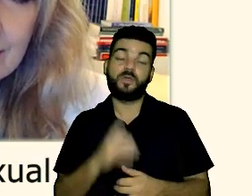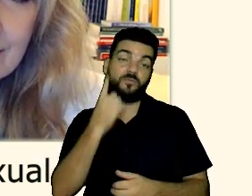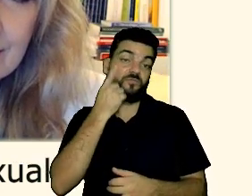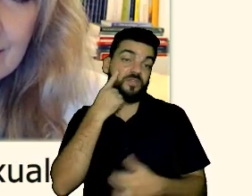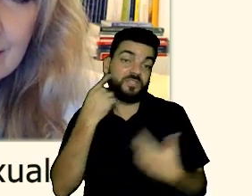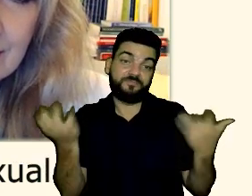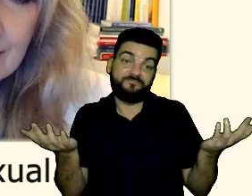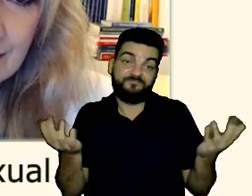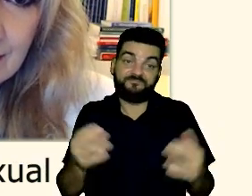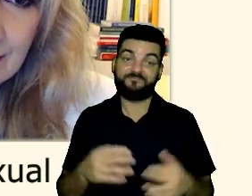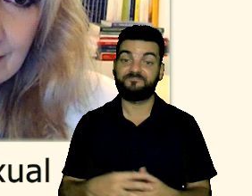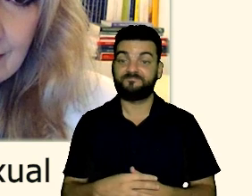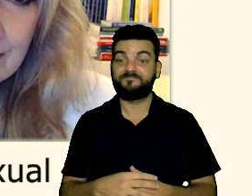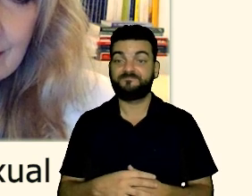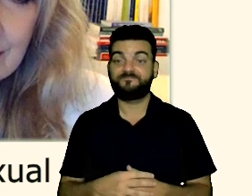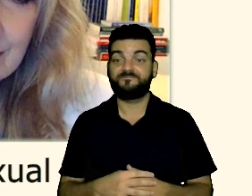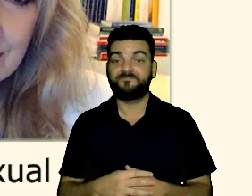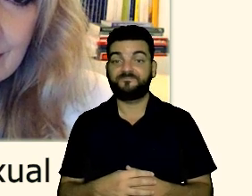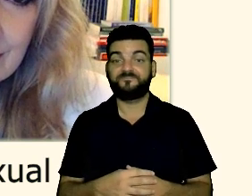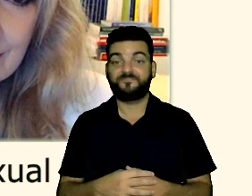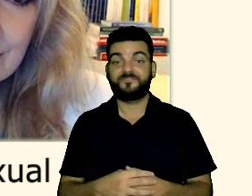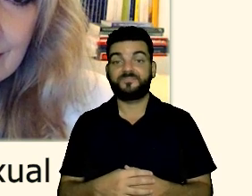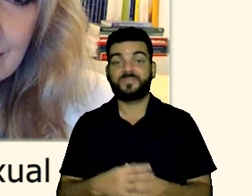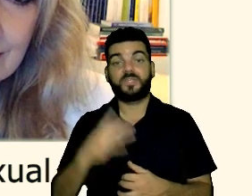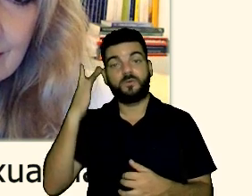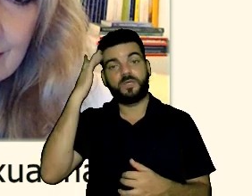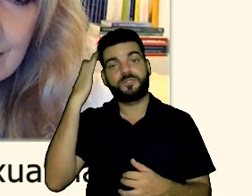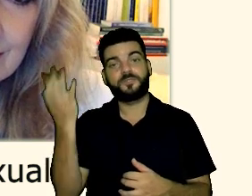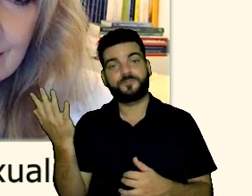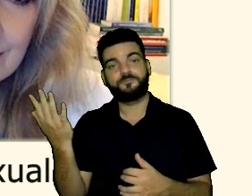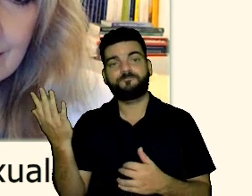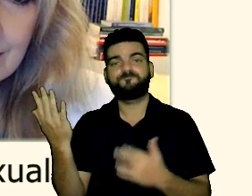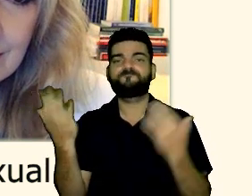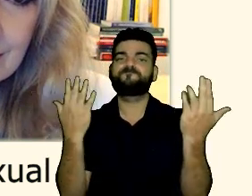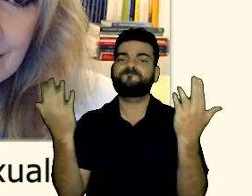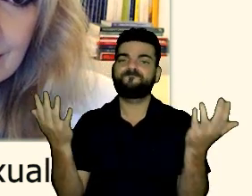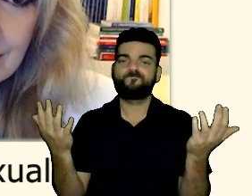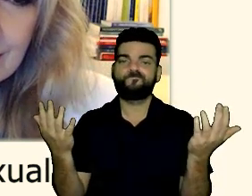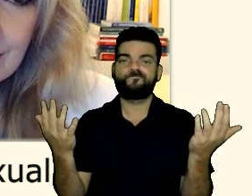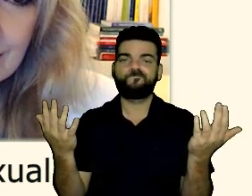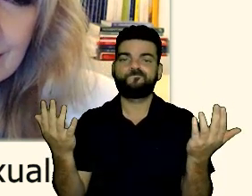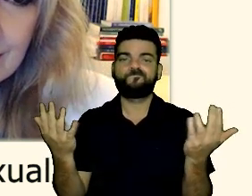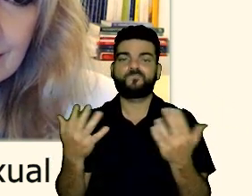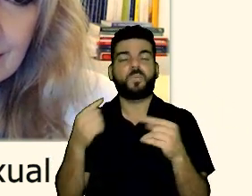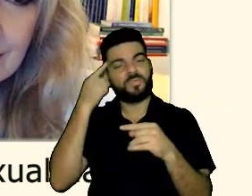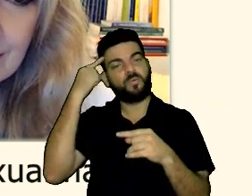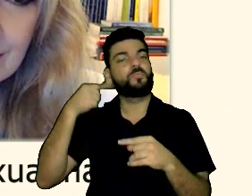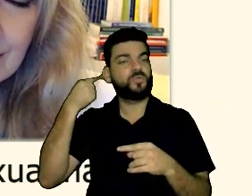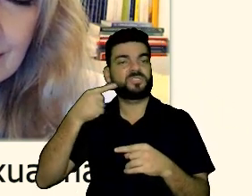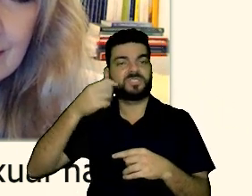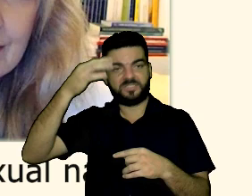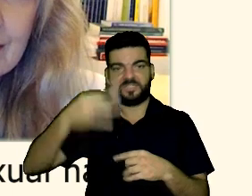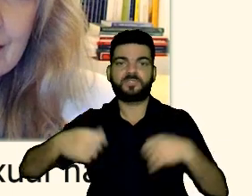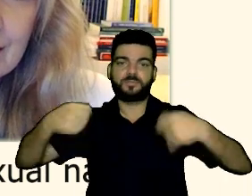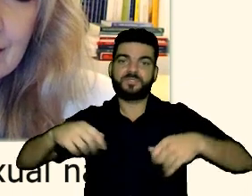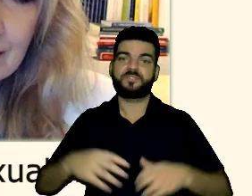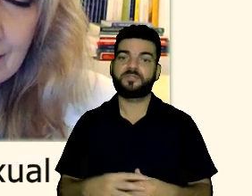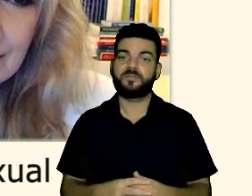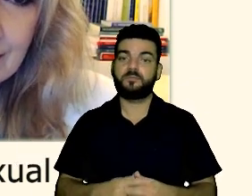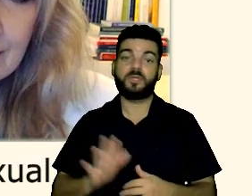servidor, né, ninguém perde o emprego, mas para, claro, né, a casos e casos, né? Mas na medida do possível é isso que acontece